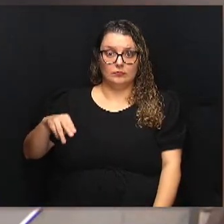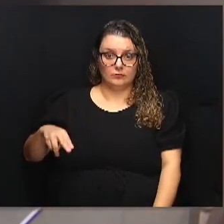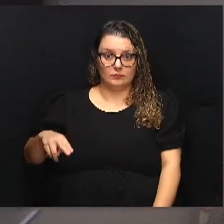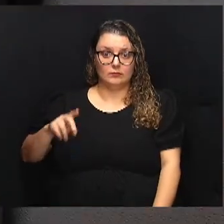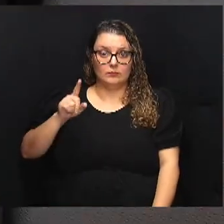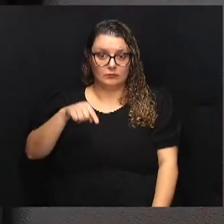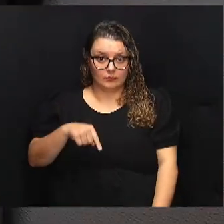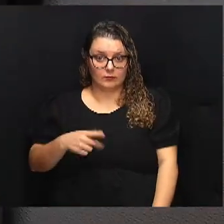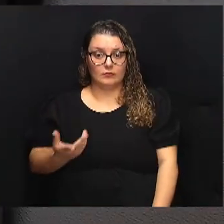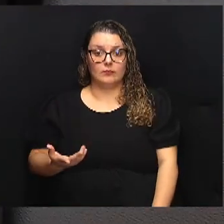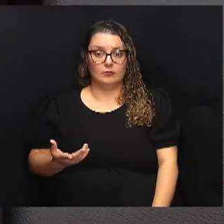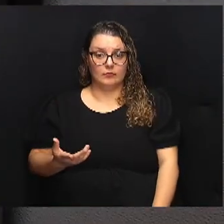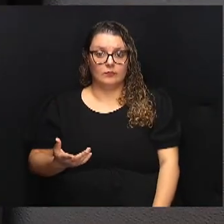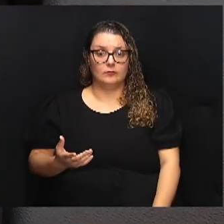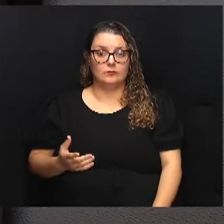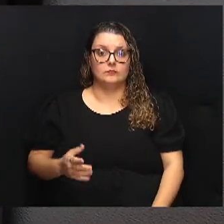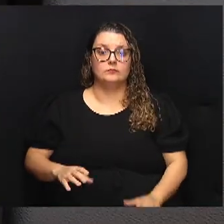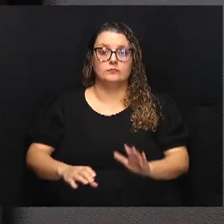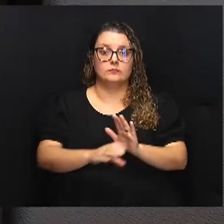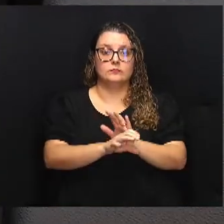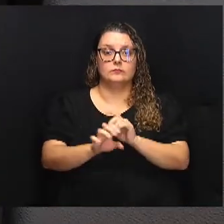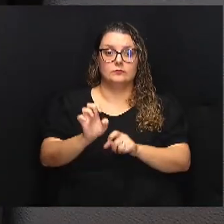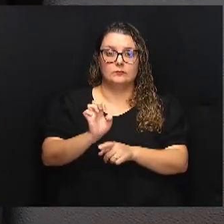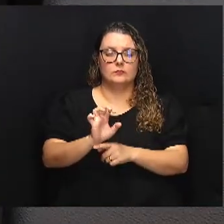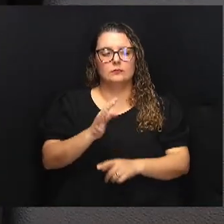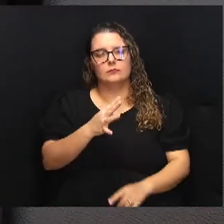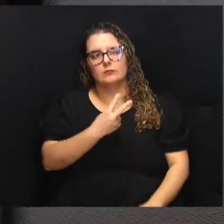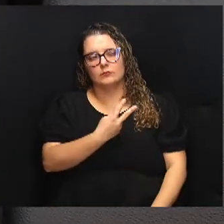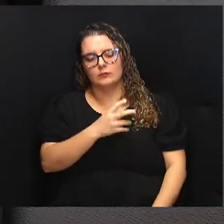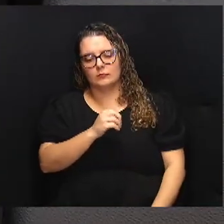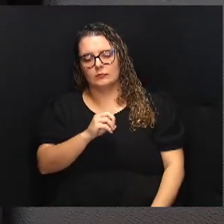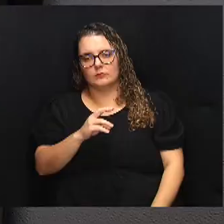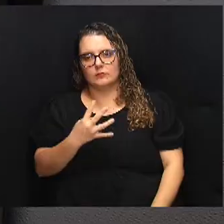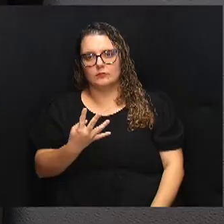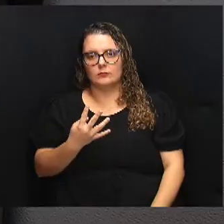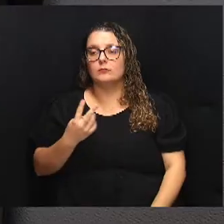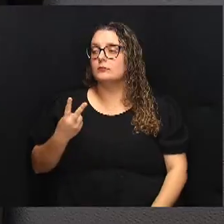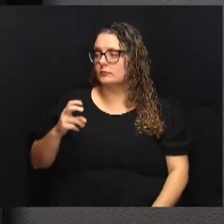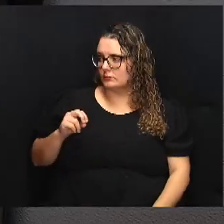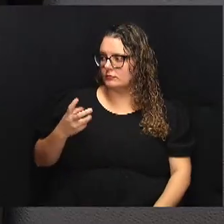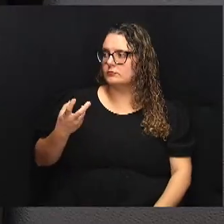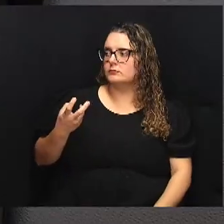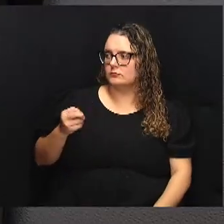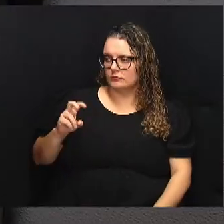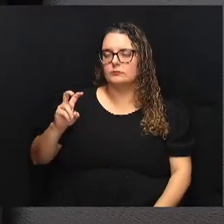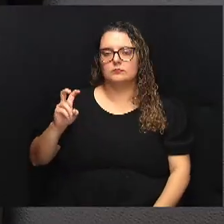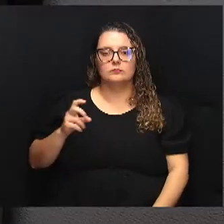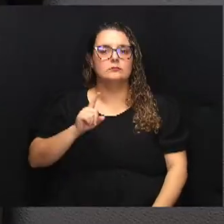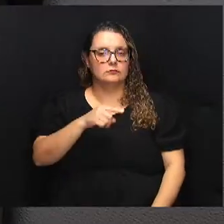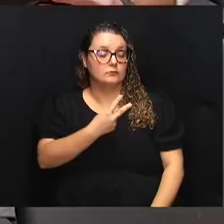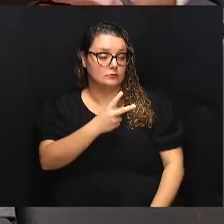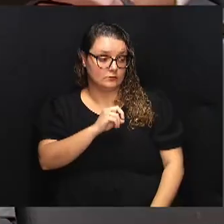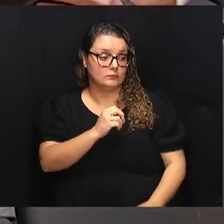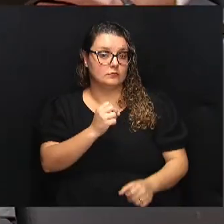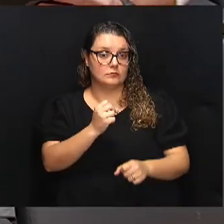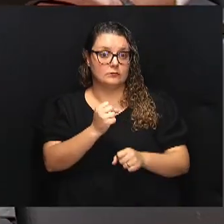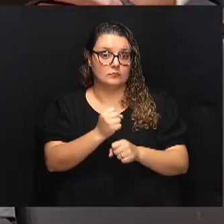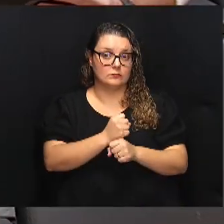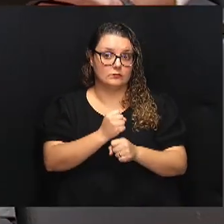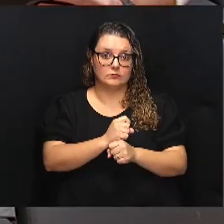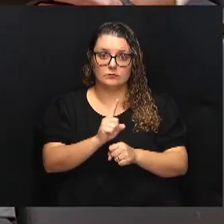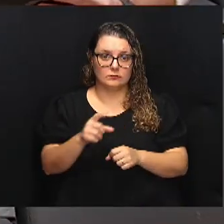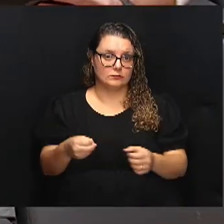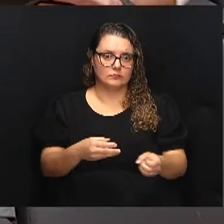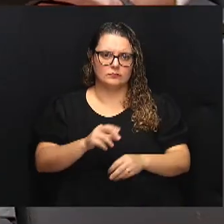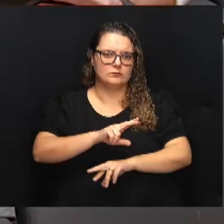Estado. Então, ele é desde 2004, 2005. 2005. Isso. Faz 20 anos que ele não é atualizado. Muita